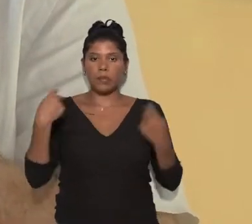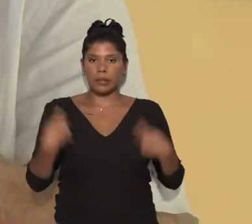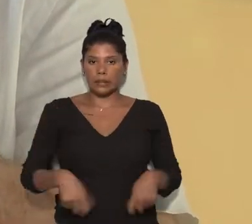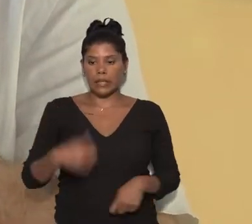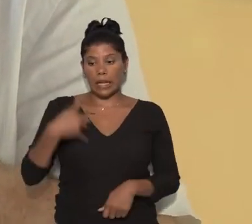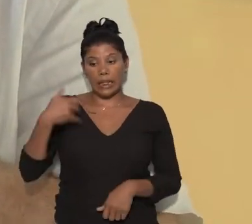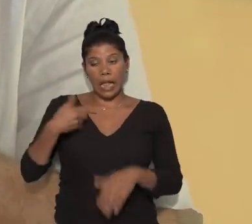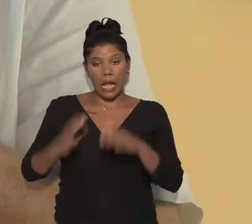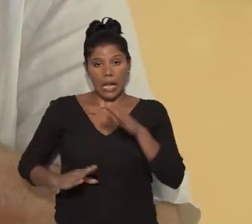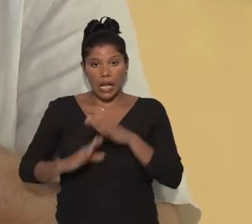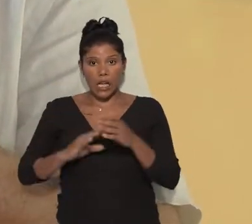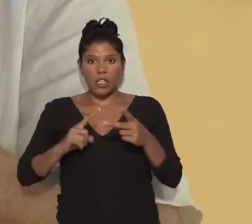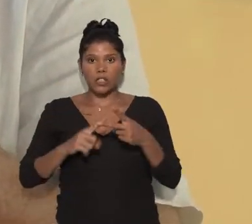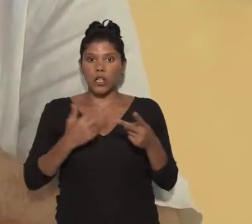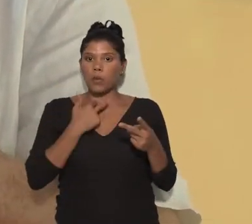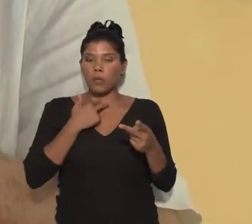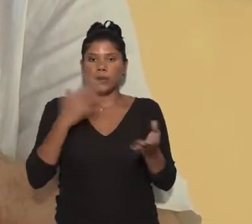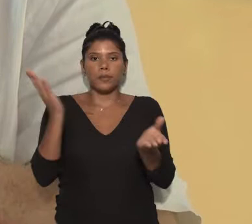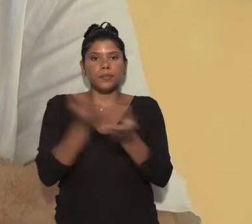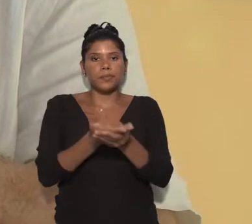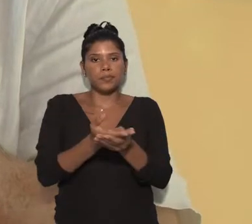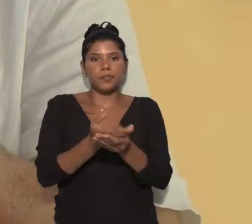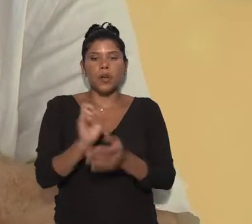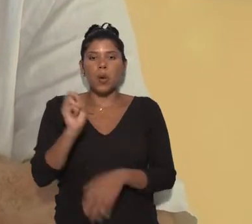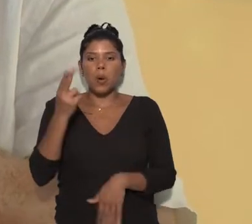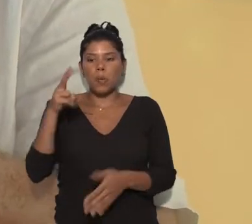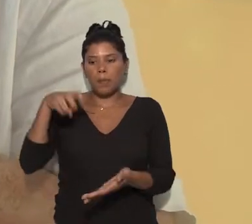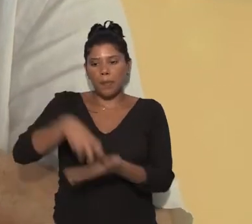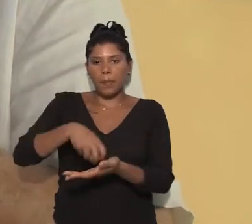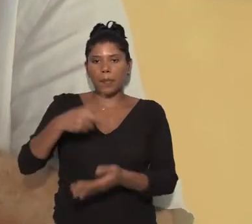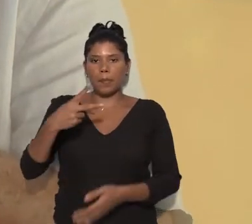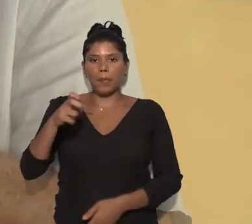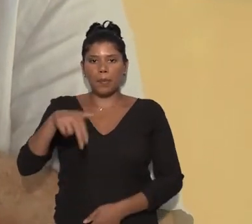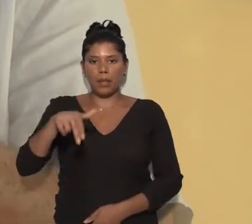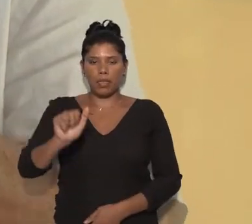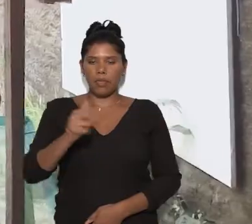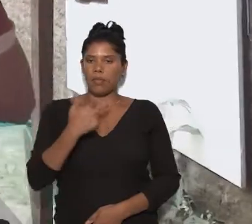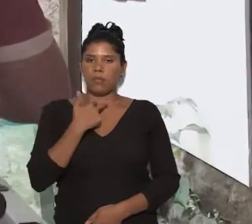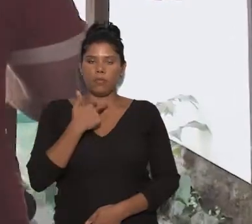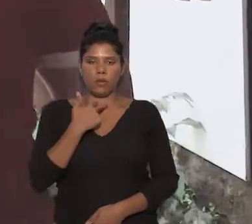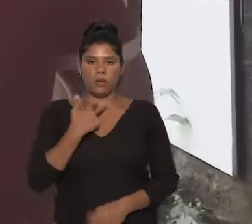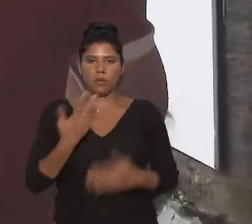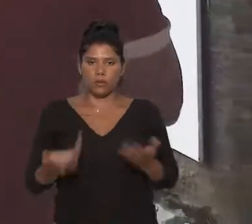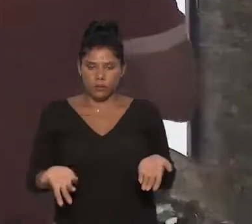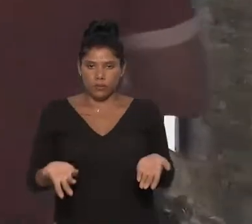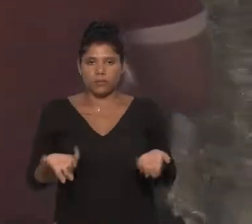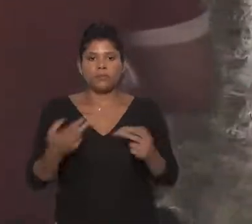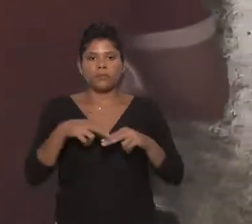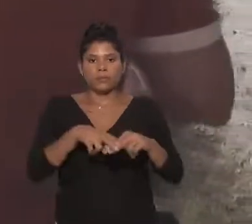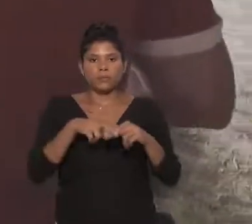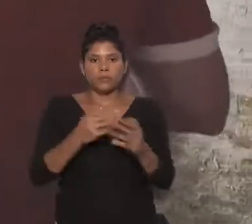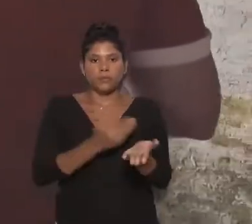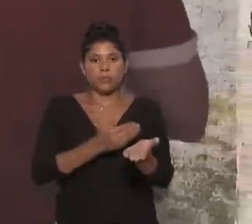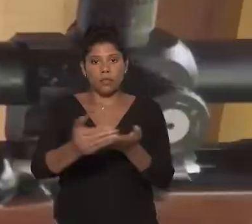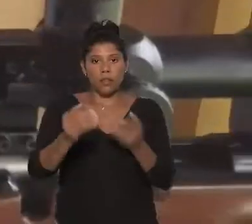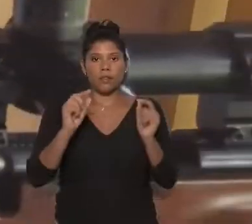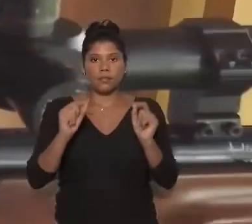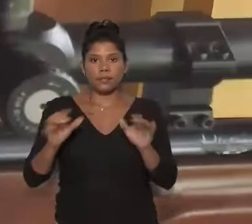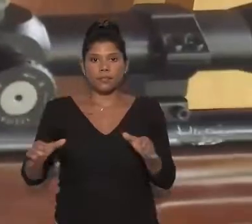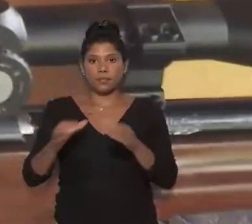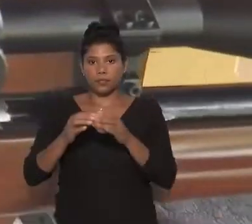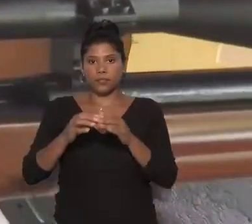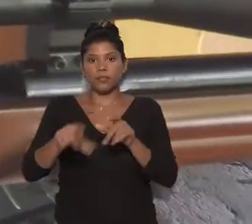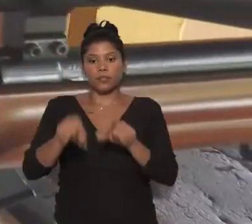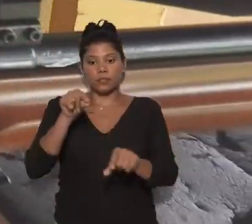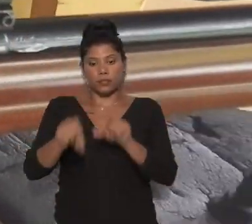processo criminal, nem cumprindo pena, é uma série de coisas e exigências. Então aí é que começa a nossa seleção. Depois